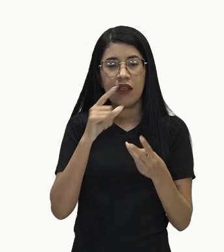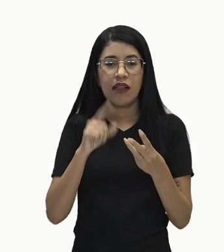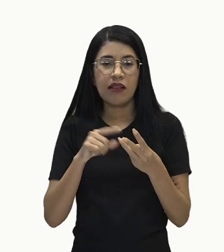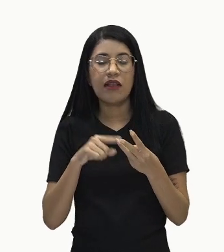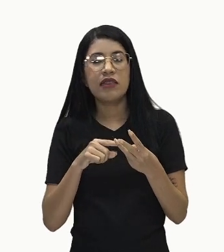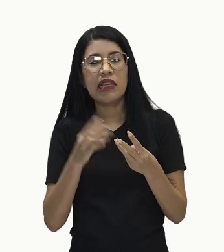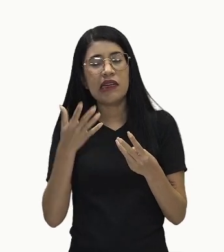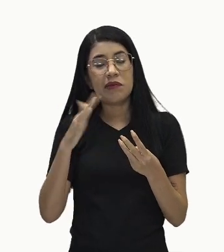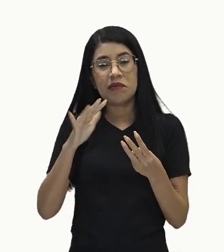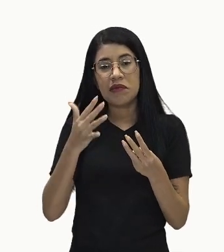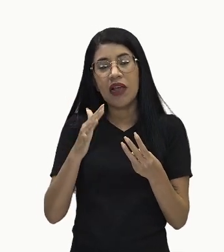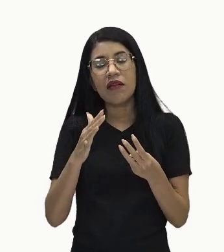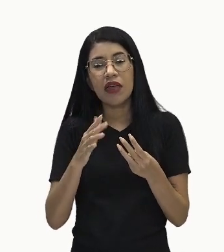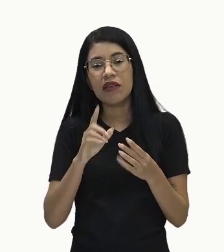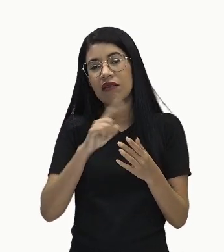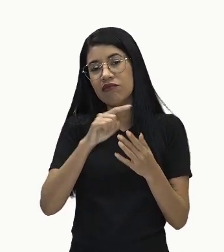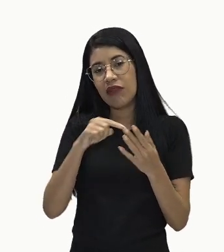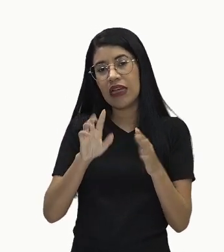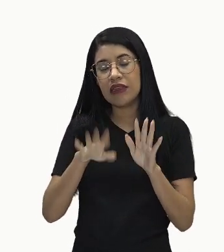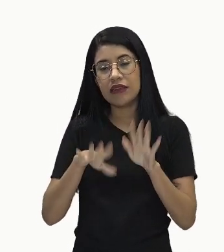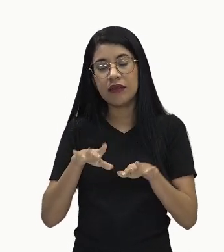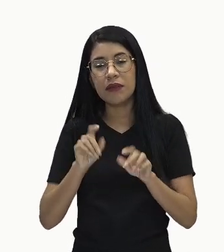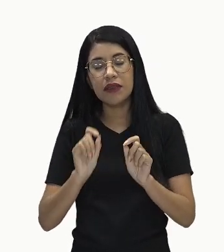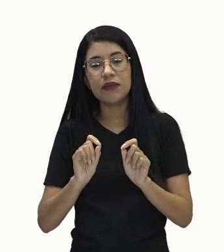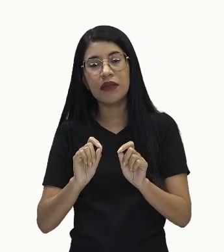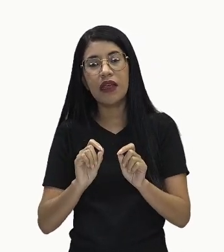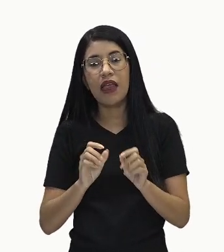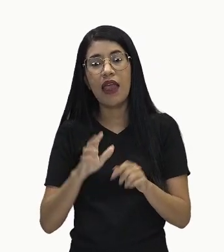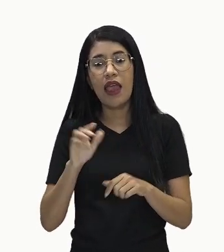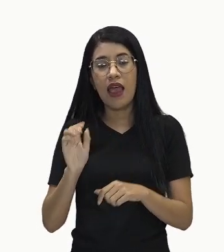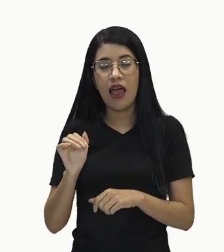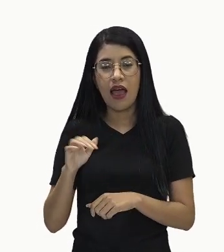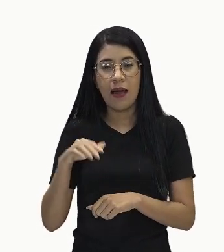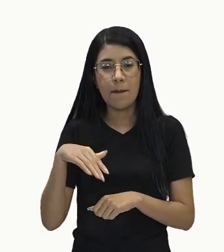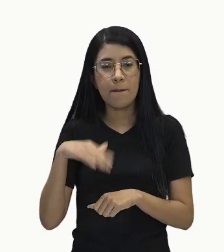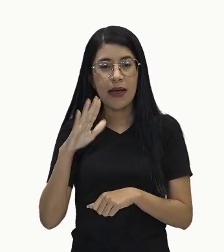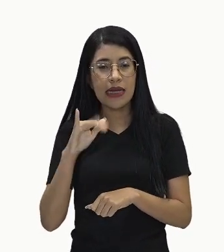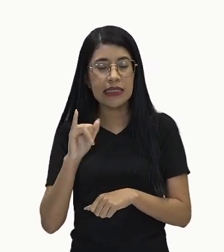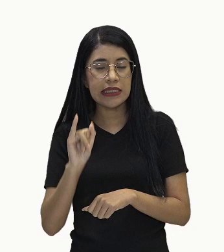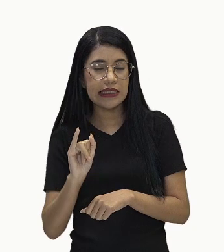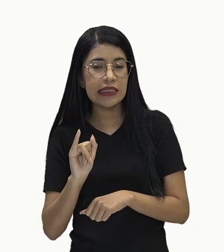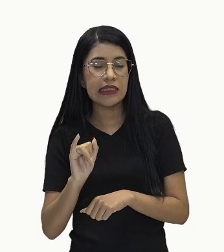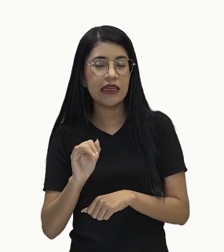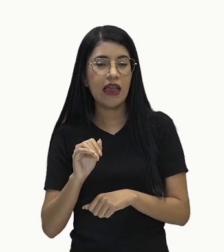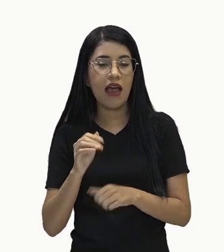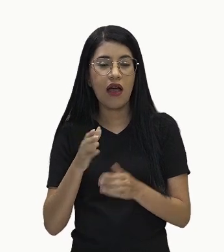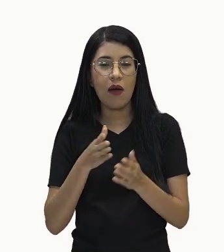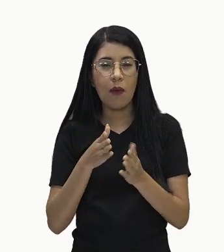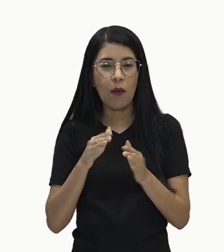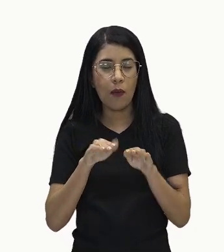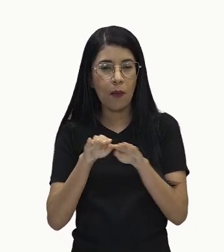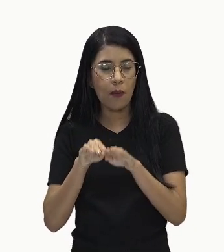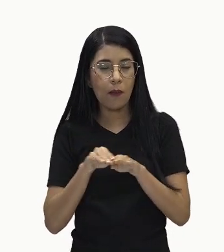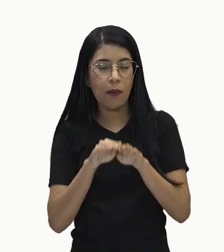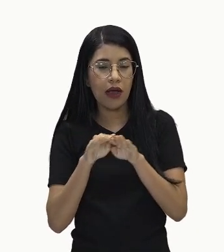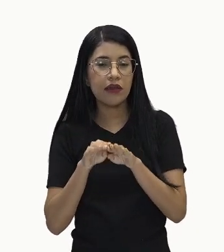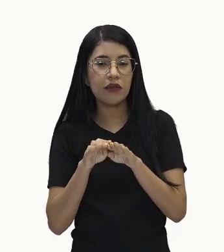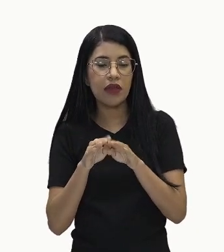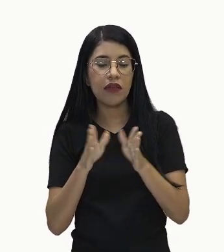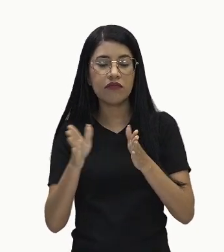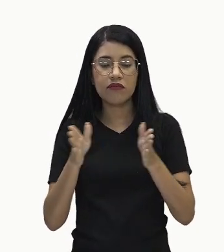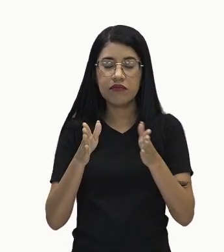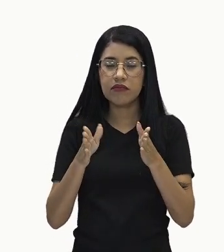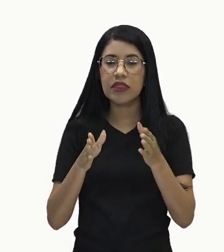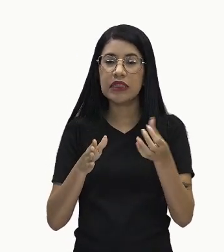É irregular. Uma viagem ele faz rápida, outra viagem ele demora um pouco mais, né? Então, é